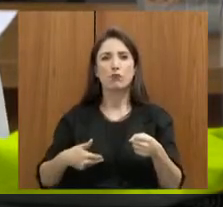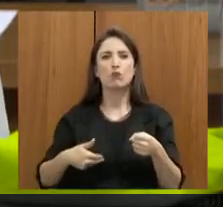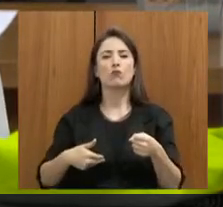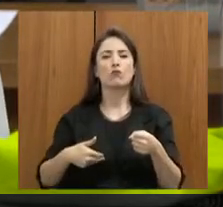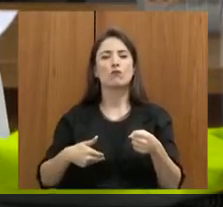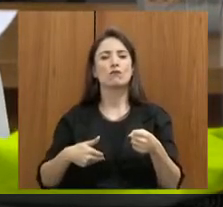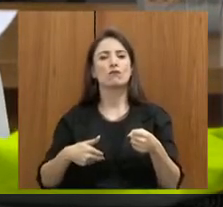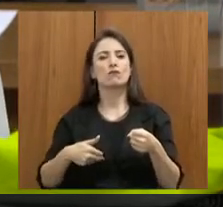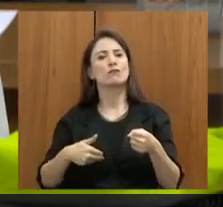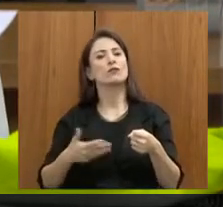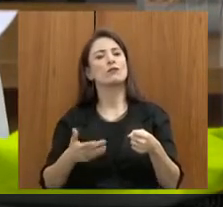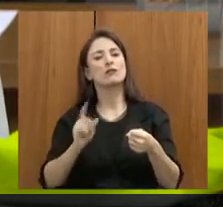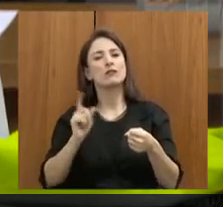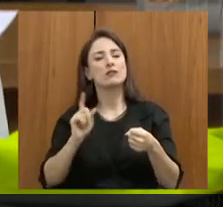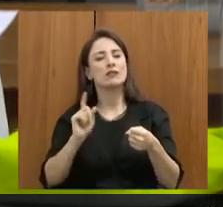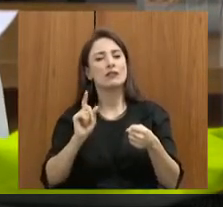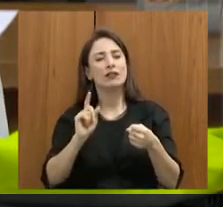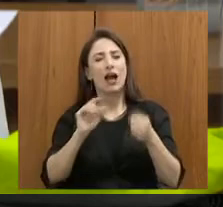Constituição